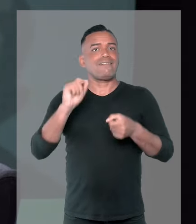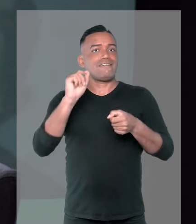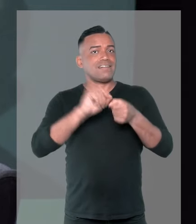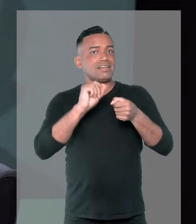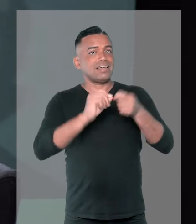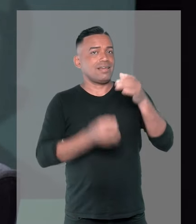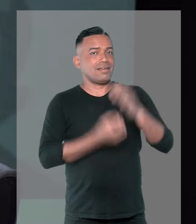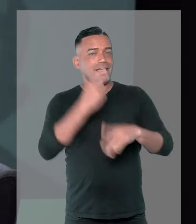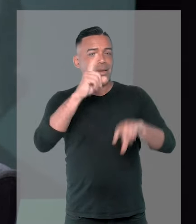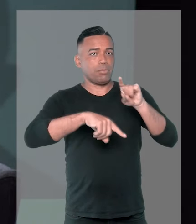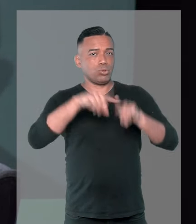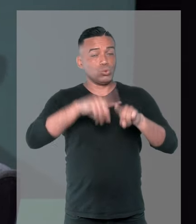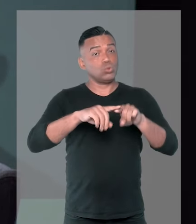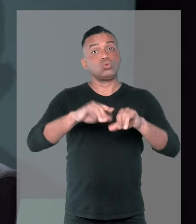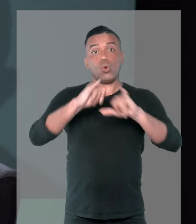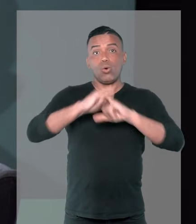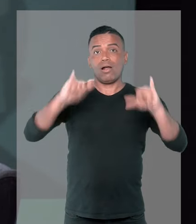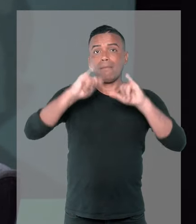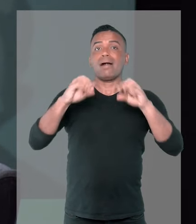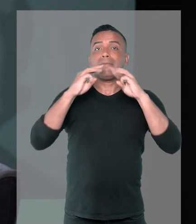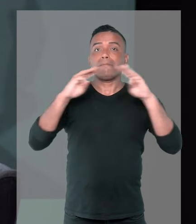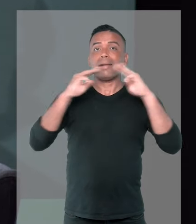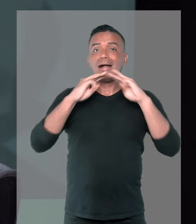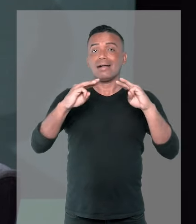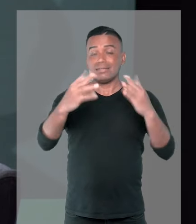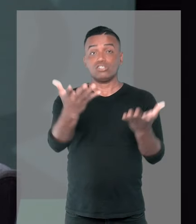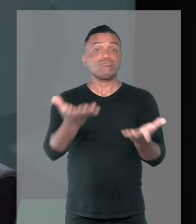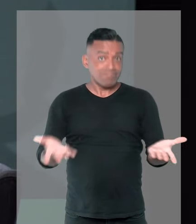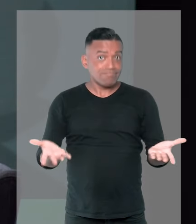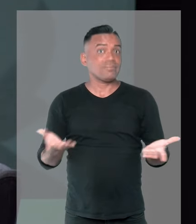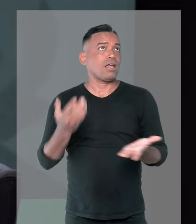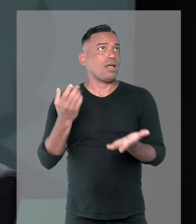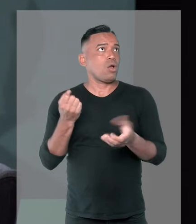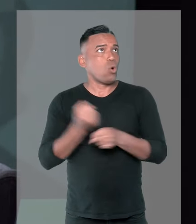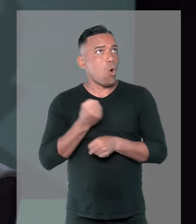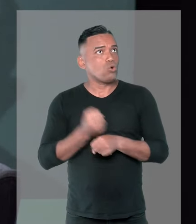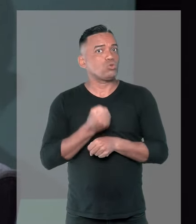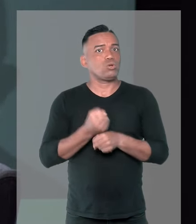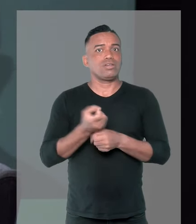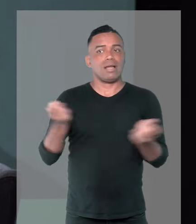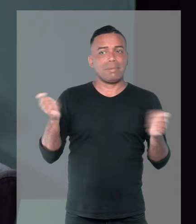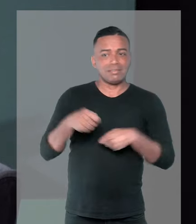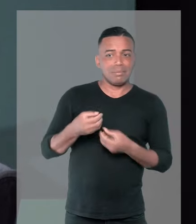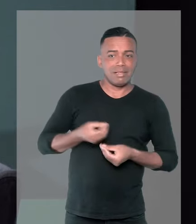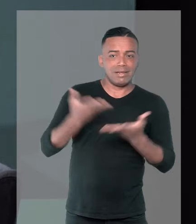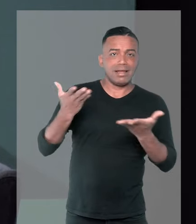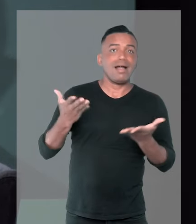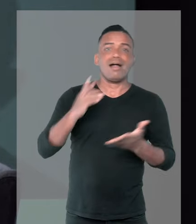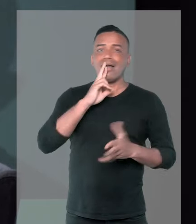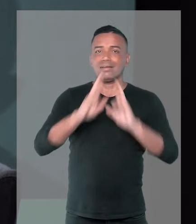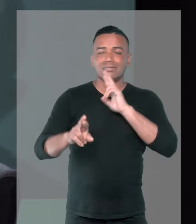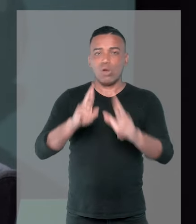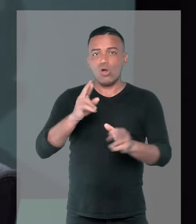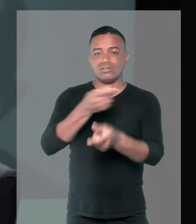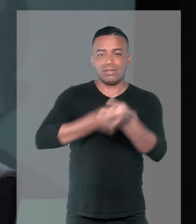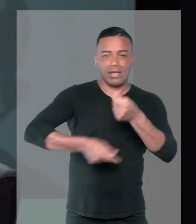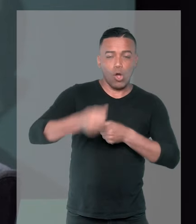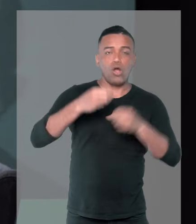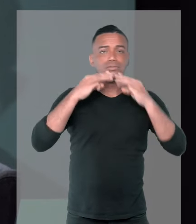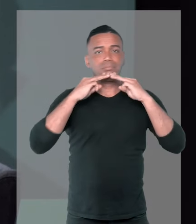ou serviço ou uma campanha de Marketing e a partir das aspirações você tem que construir capacidades para entregar soluções de novo de negócio ou de